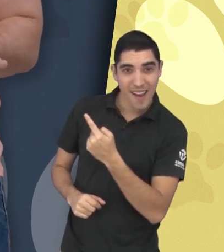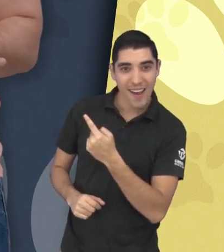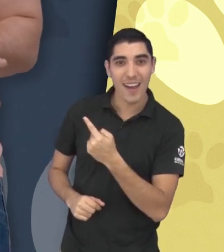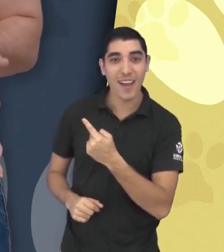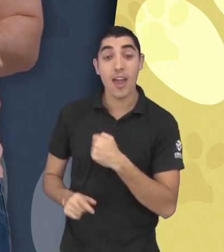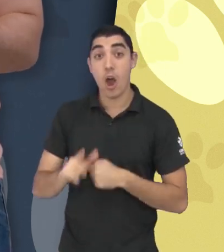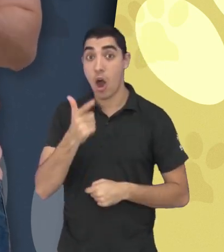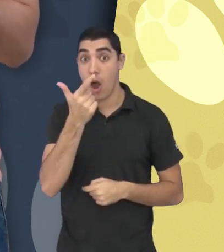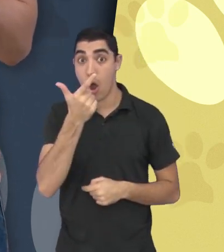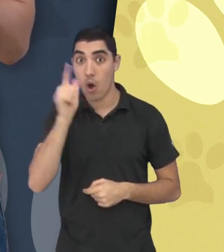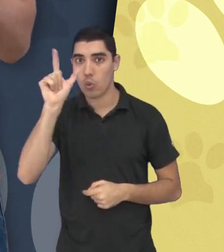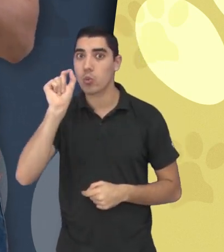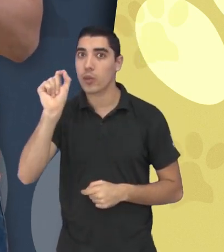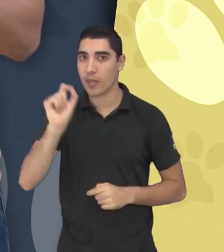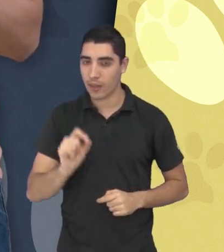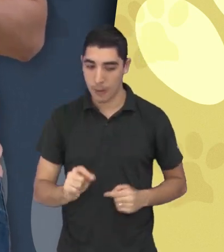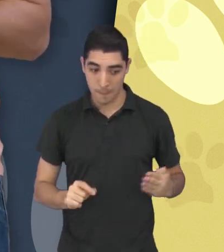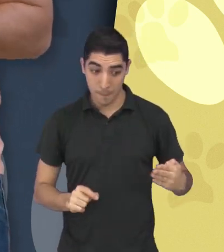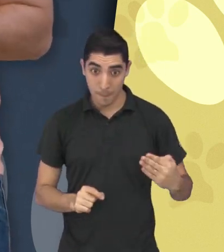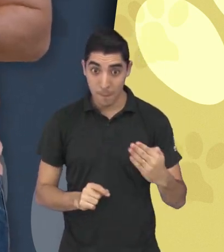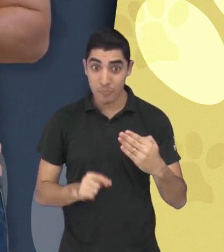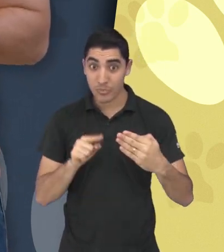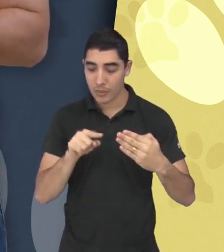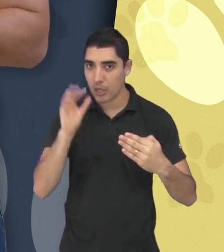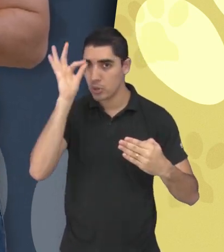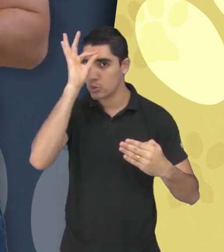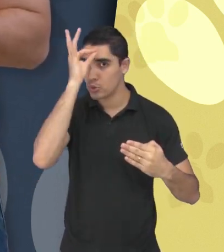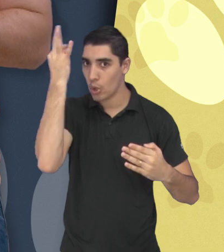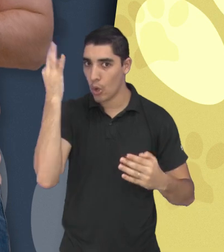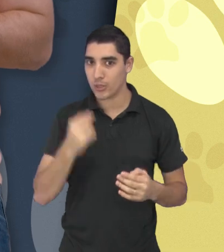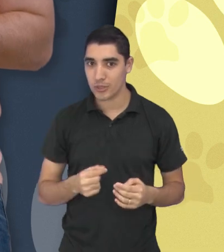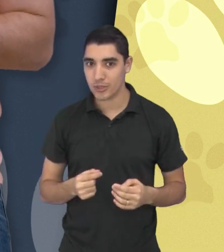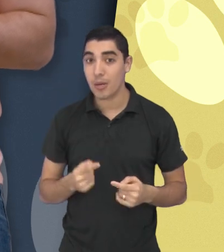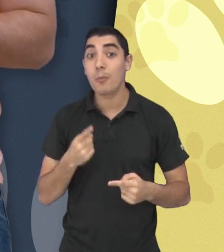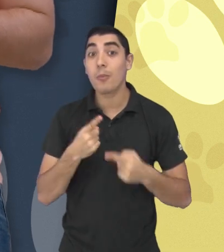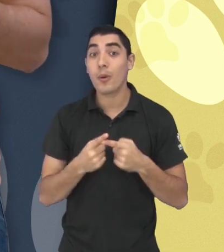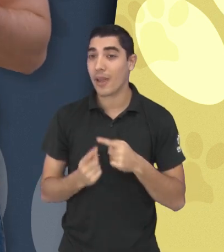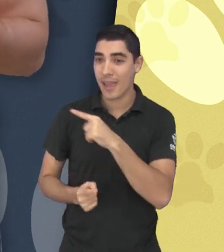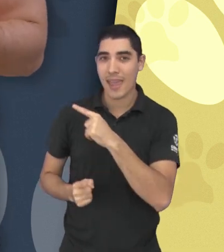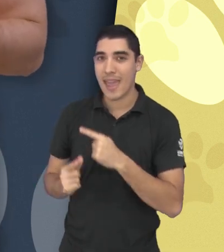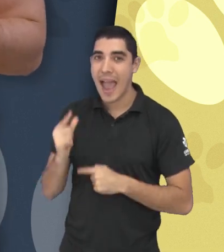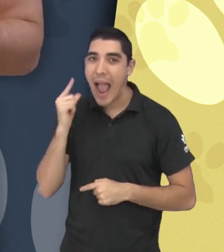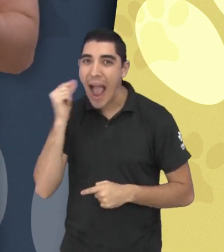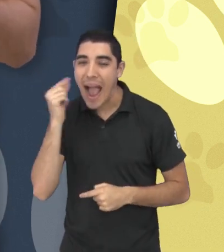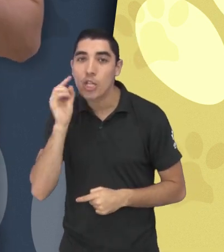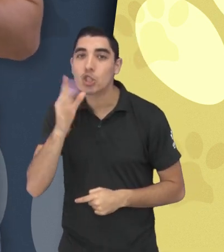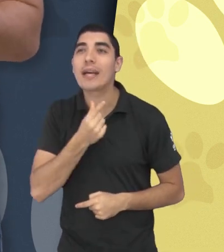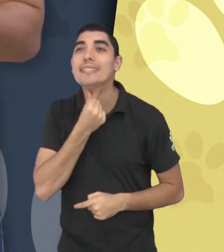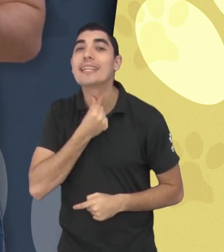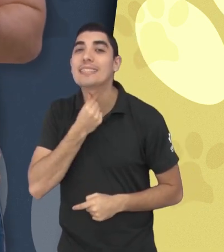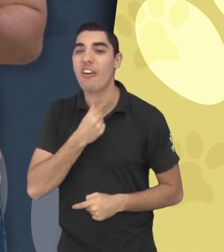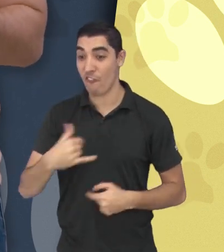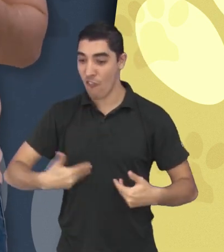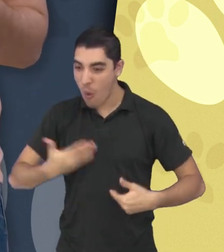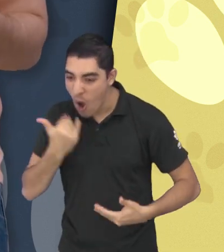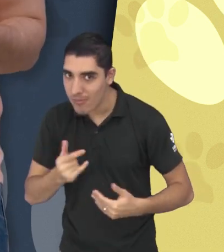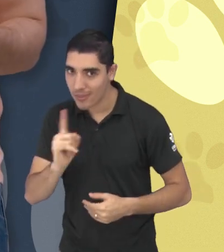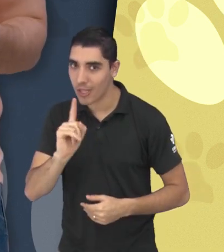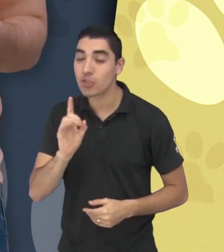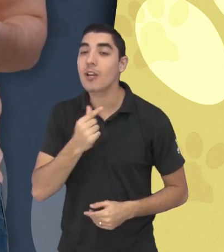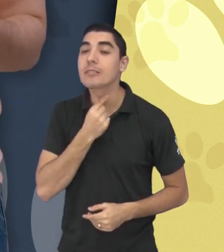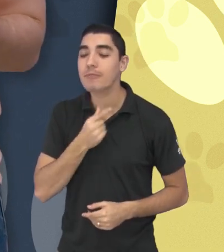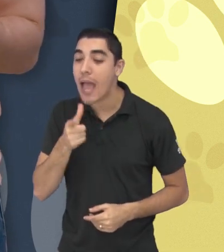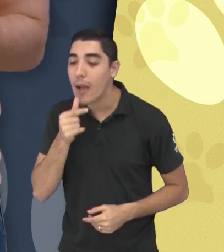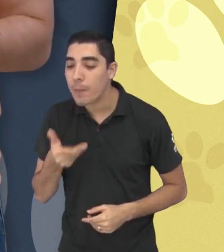interação entre espécies, a sorte dos peixinhos deste aquário aqui é que o gato estava com sede, não estava com